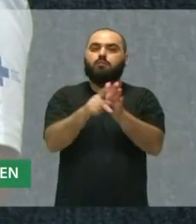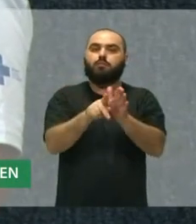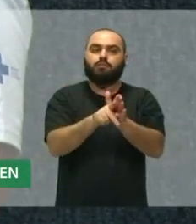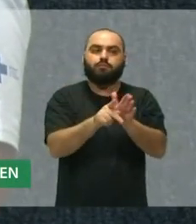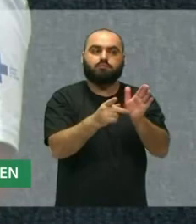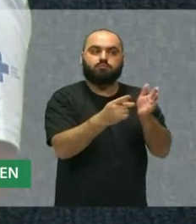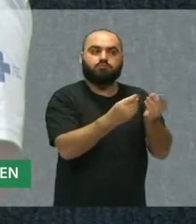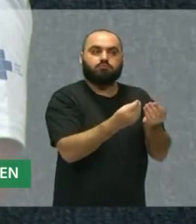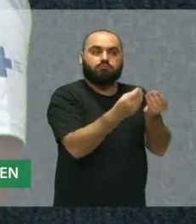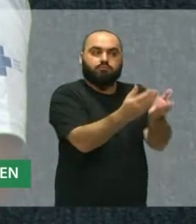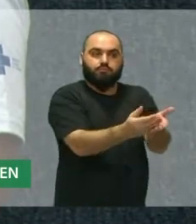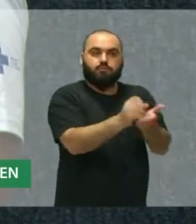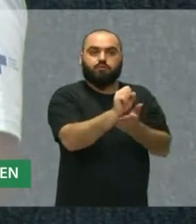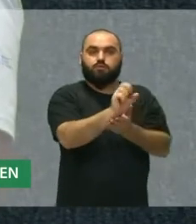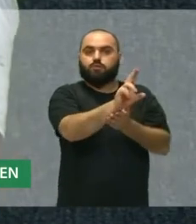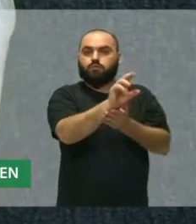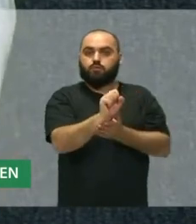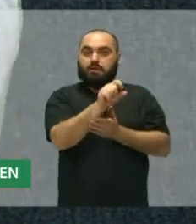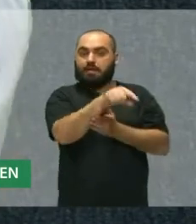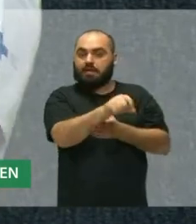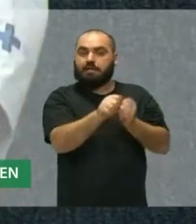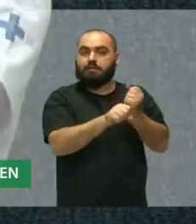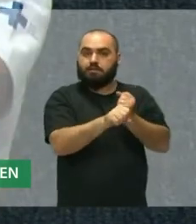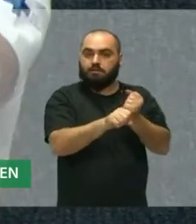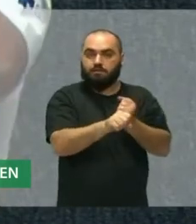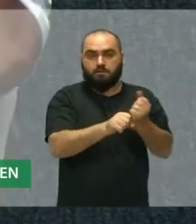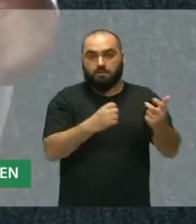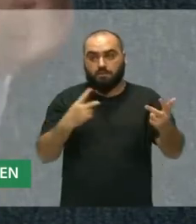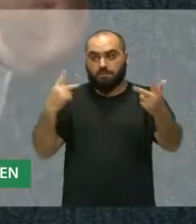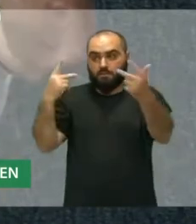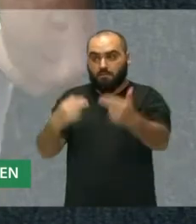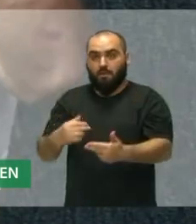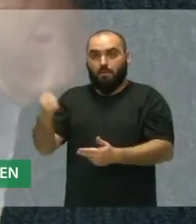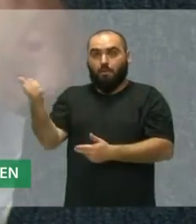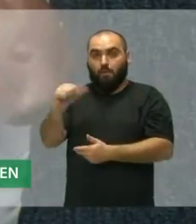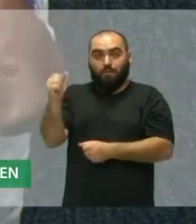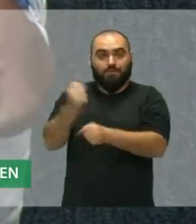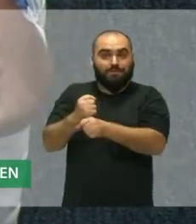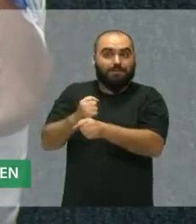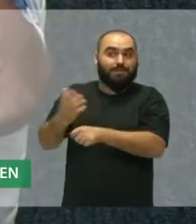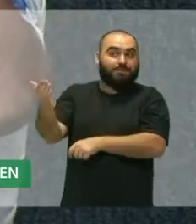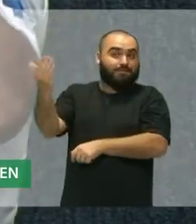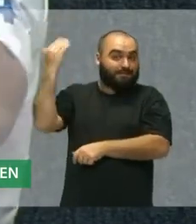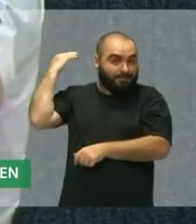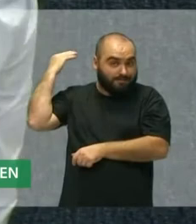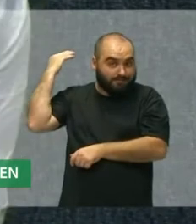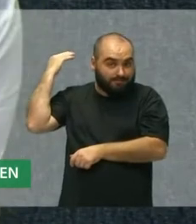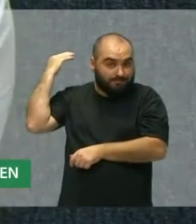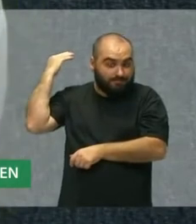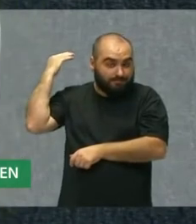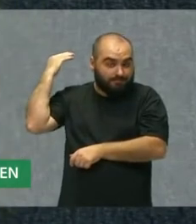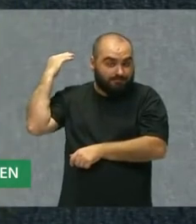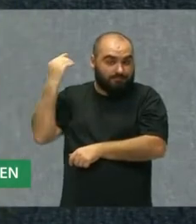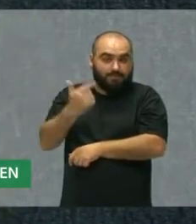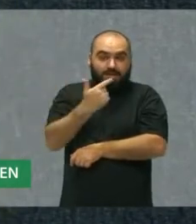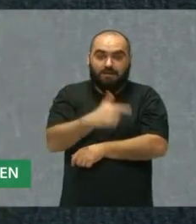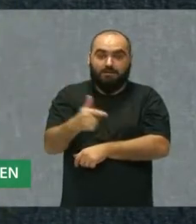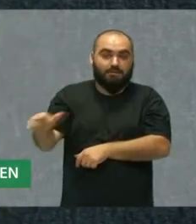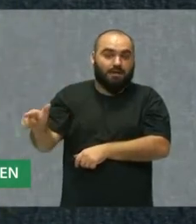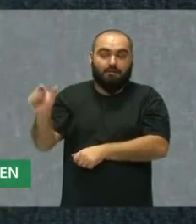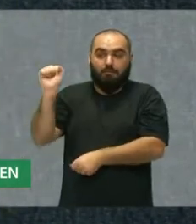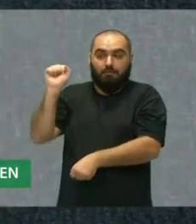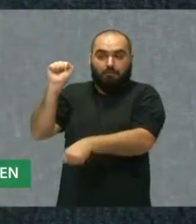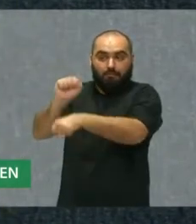destinados ao SUS esse ano são os mesmos de 11 anos atrás. Nós não tivemos um